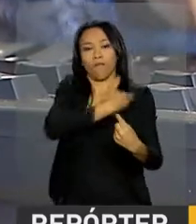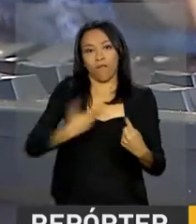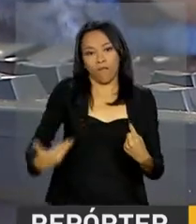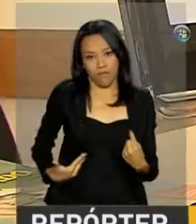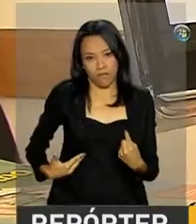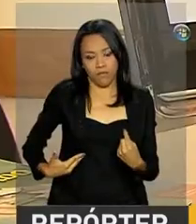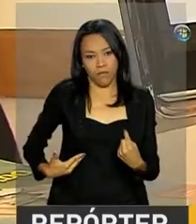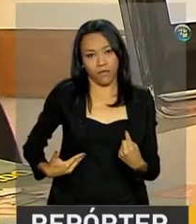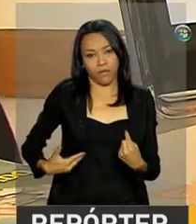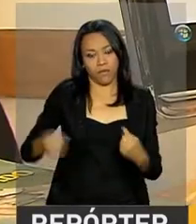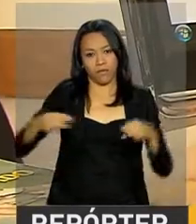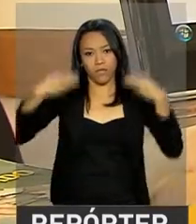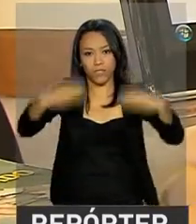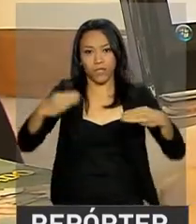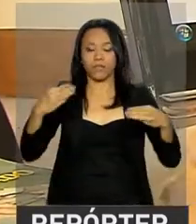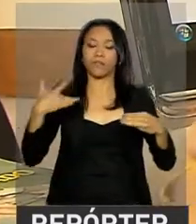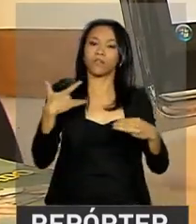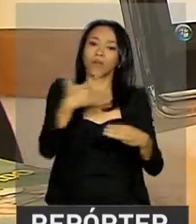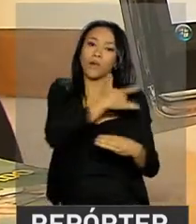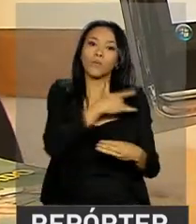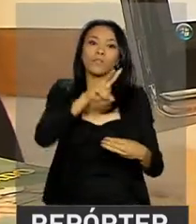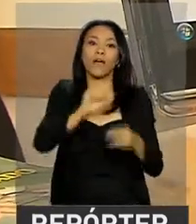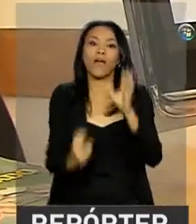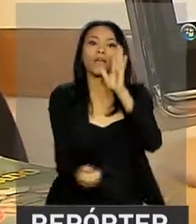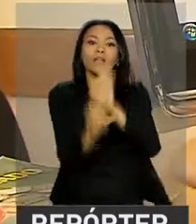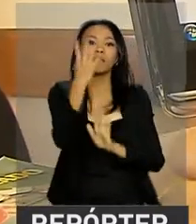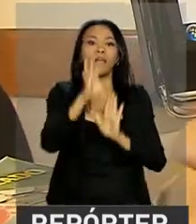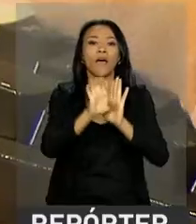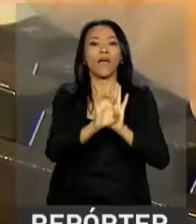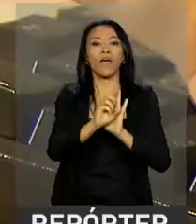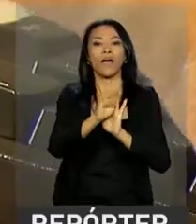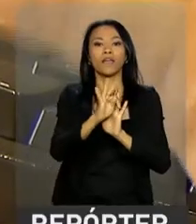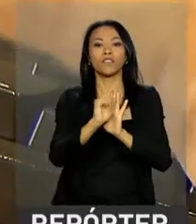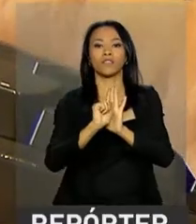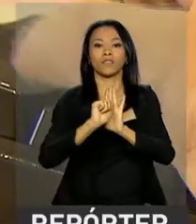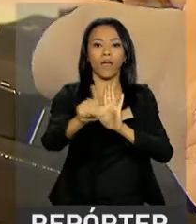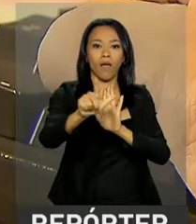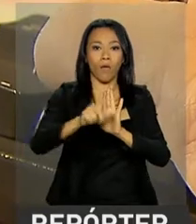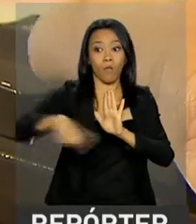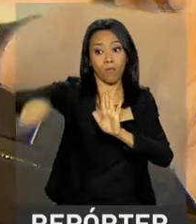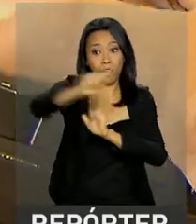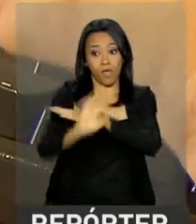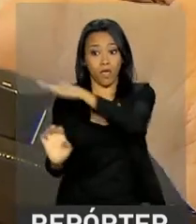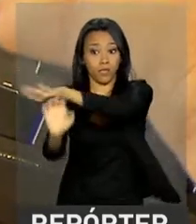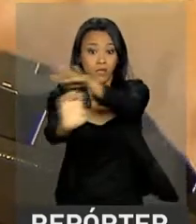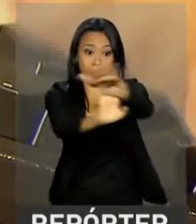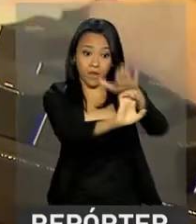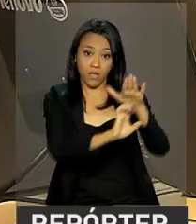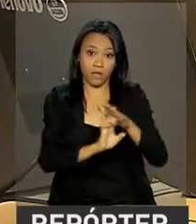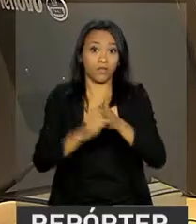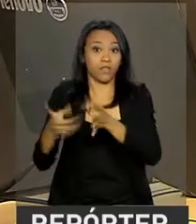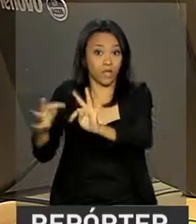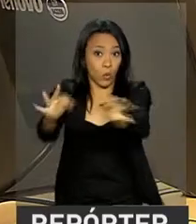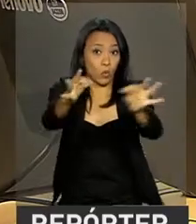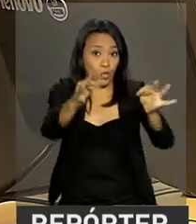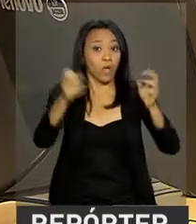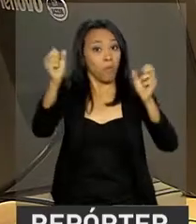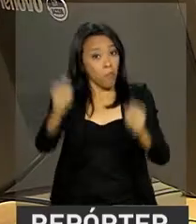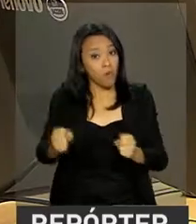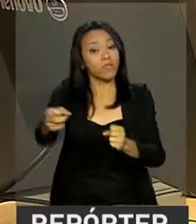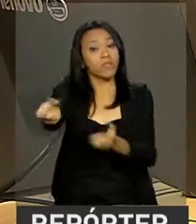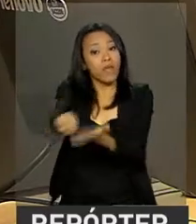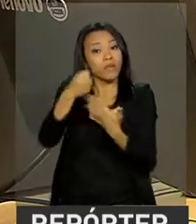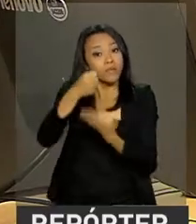com o lançamento de um edital que credencia empresas para prestar serviços de conectividade e fornecer